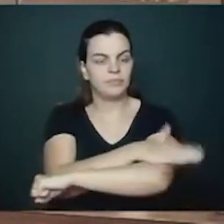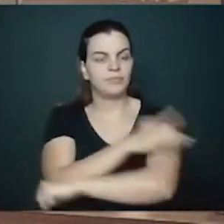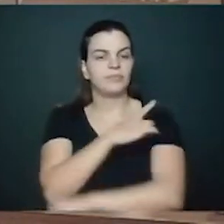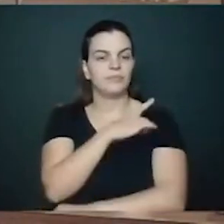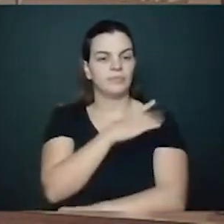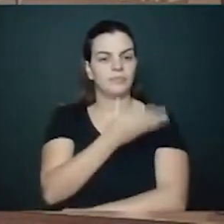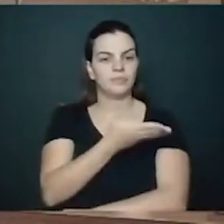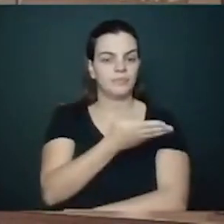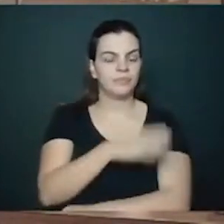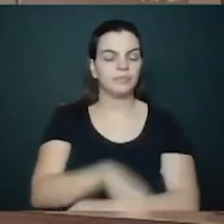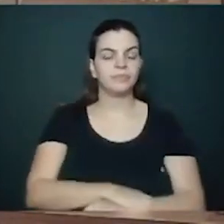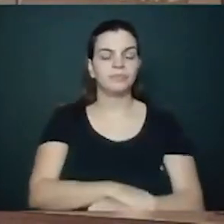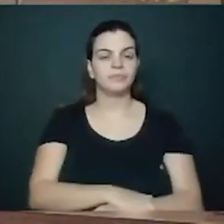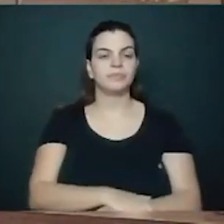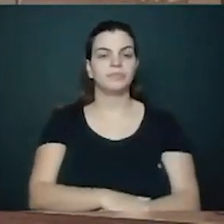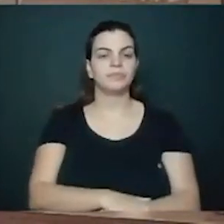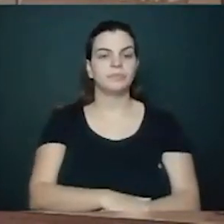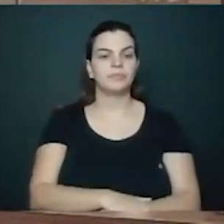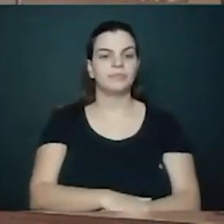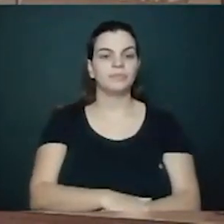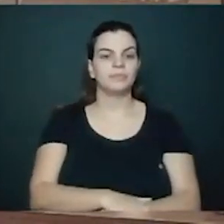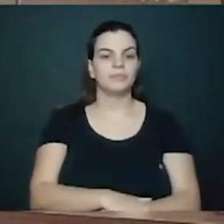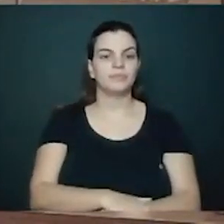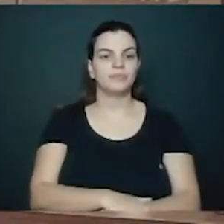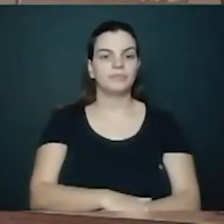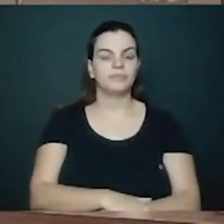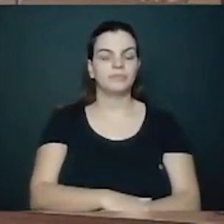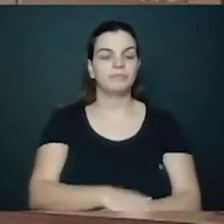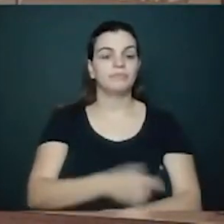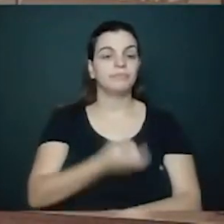o anúncio do governo,